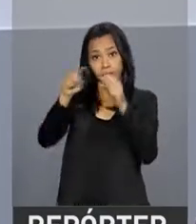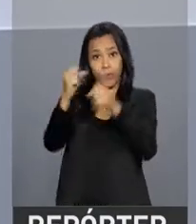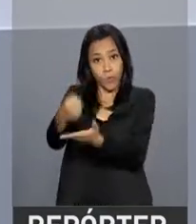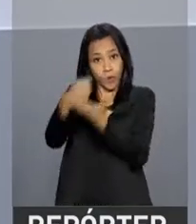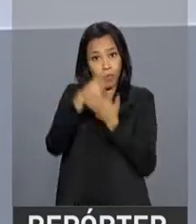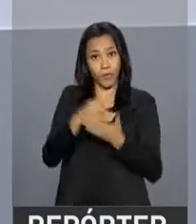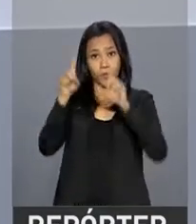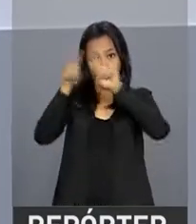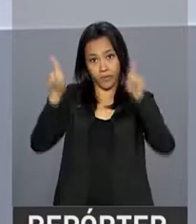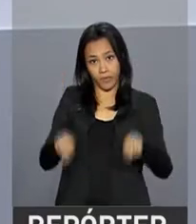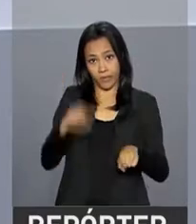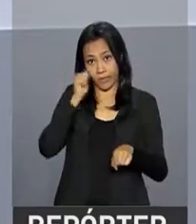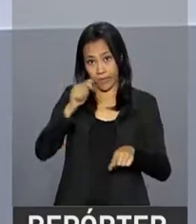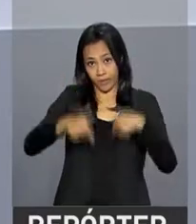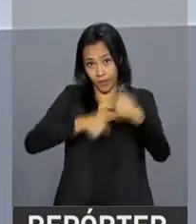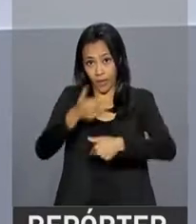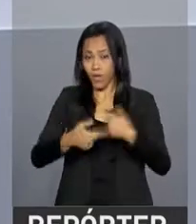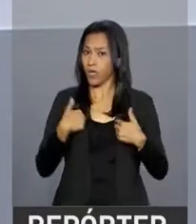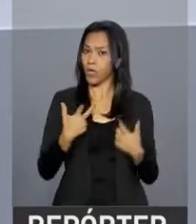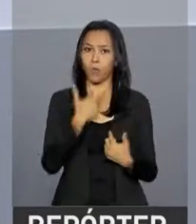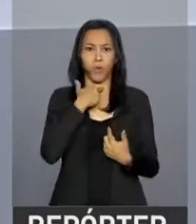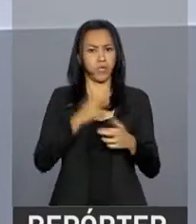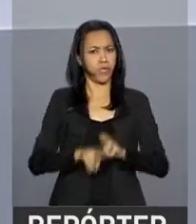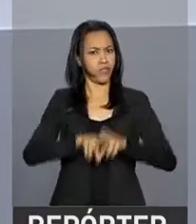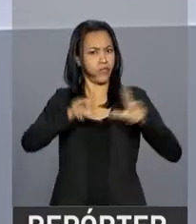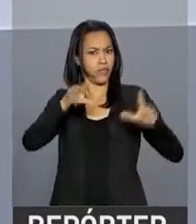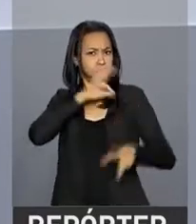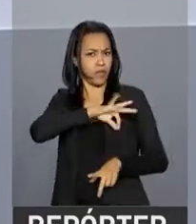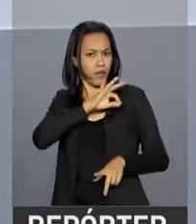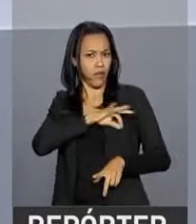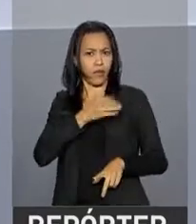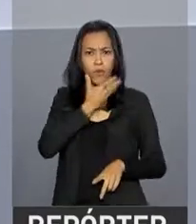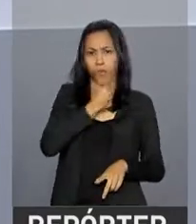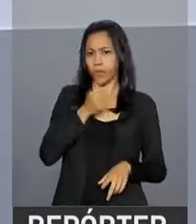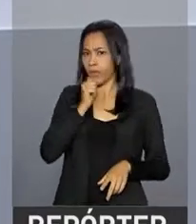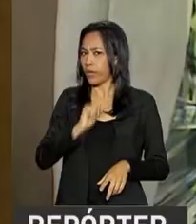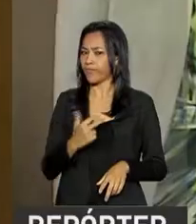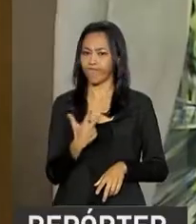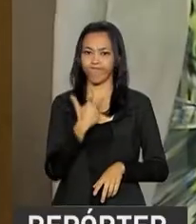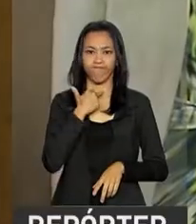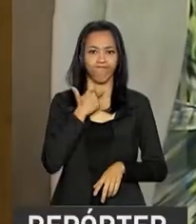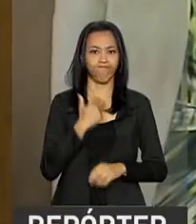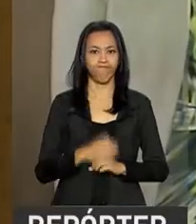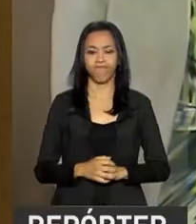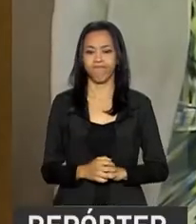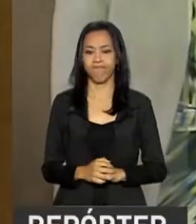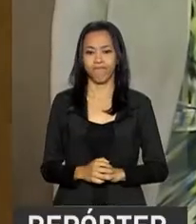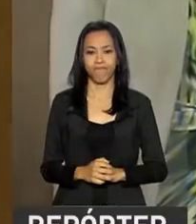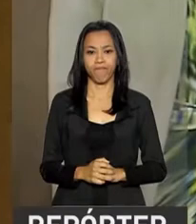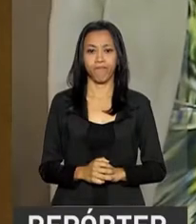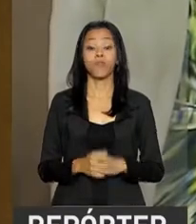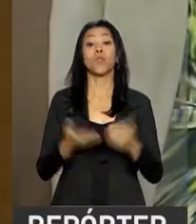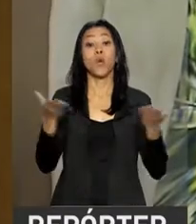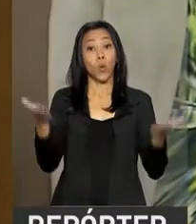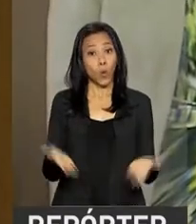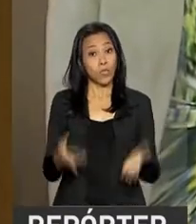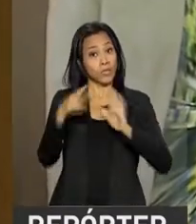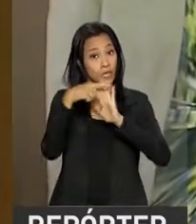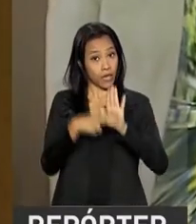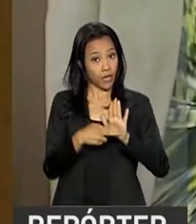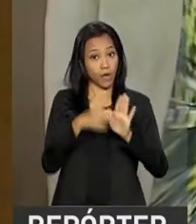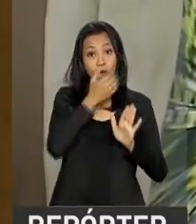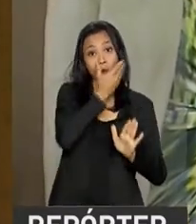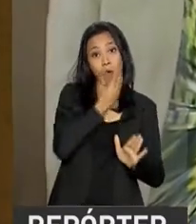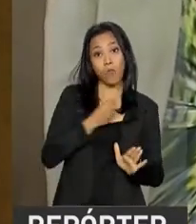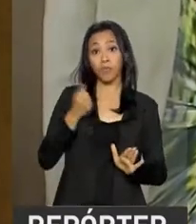e afirmou que não pode haver diferença salarial entre homens e mulheres hoje a regra homens e mulheres